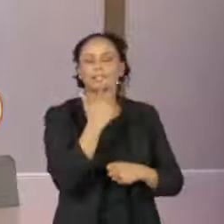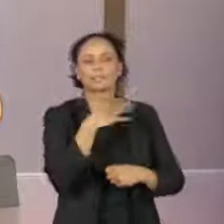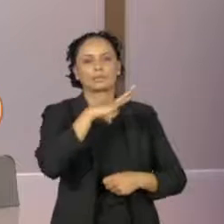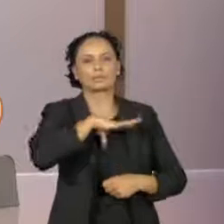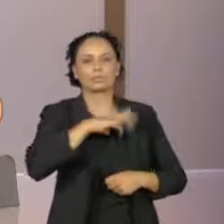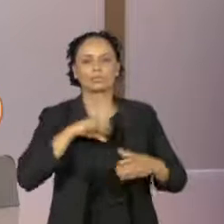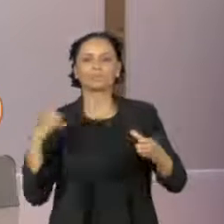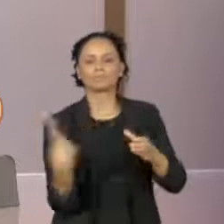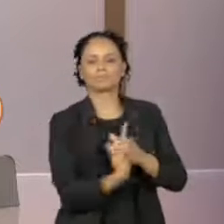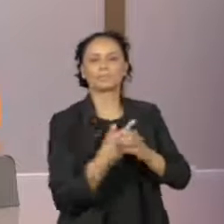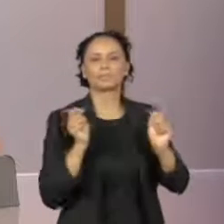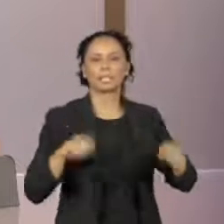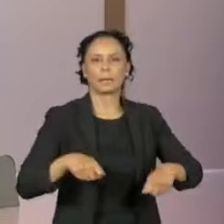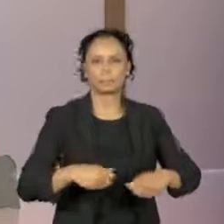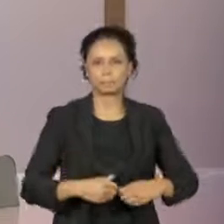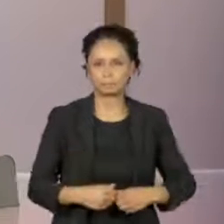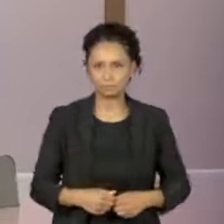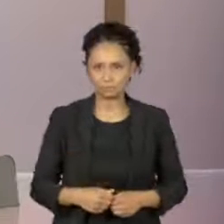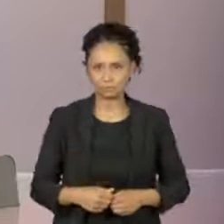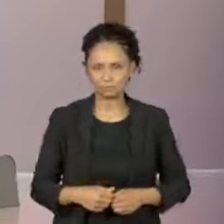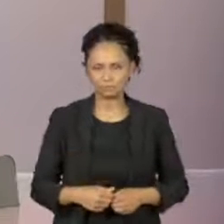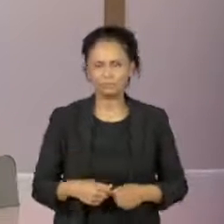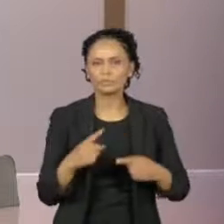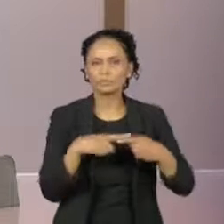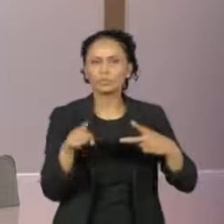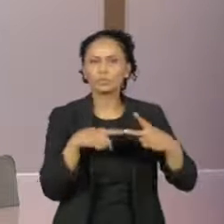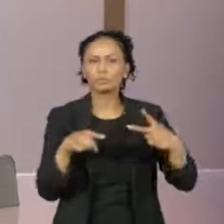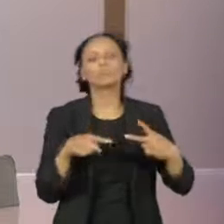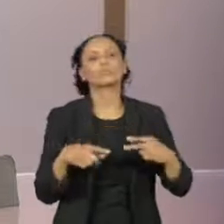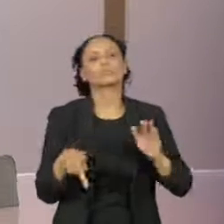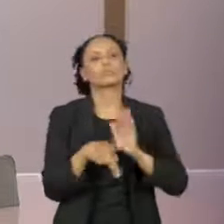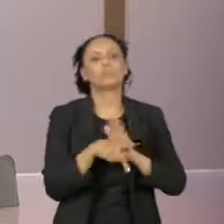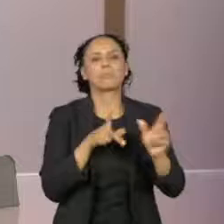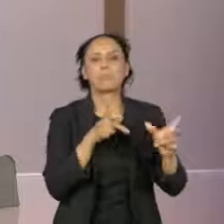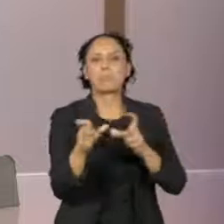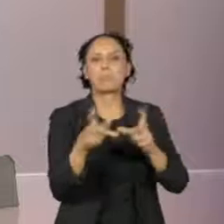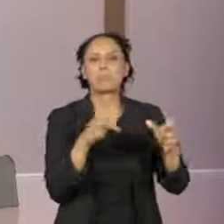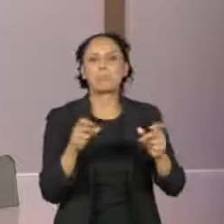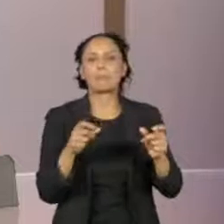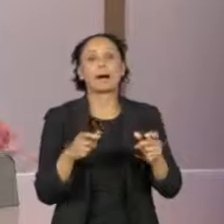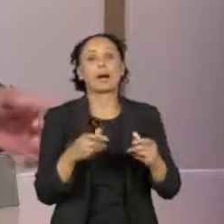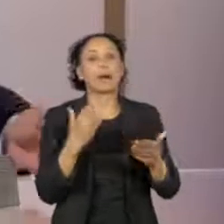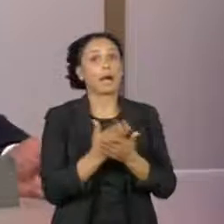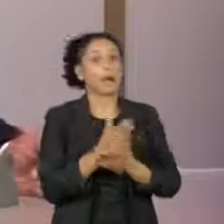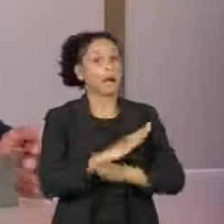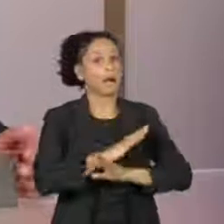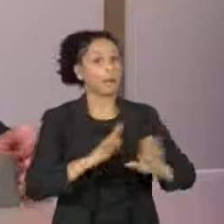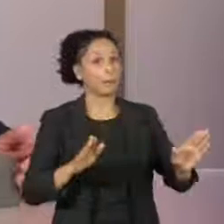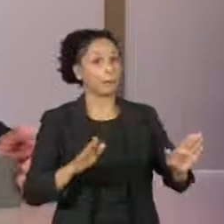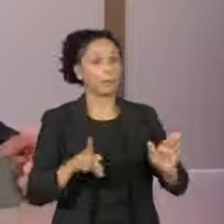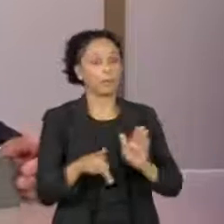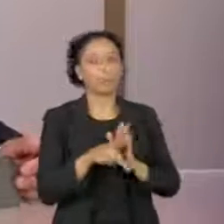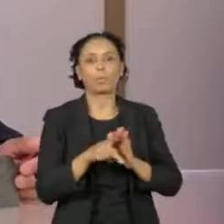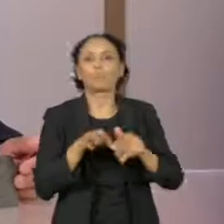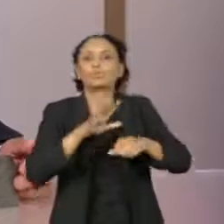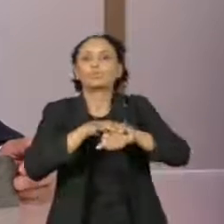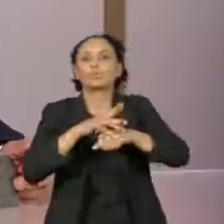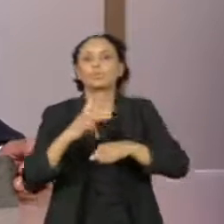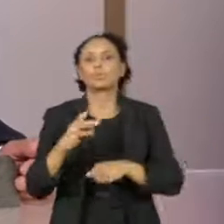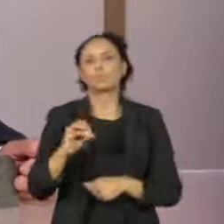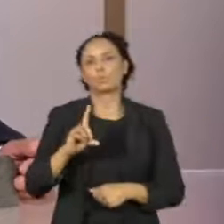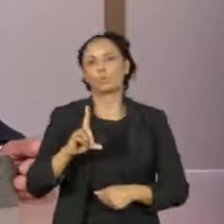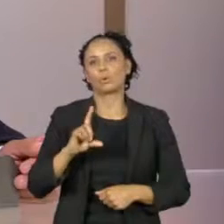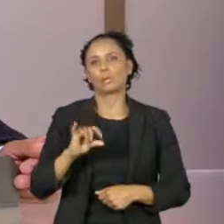Faltam apenas 2 semanas para terminar a campanha nacional de vacinação contra a poliomielite e apenas 40% das